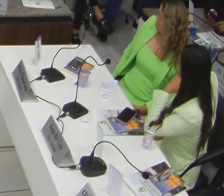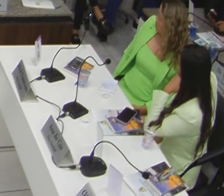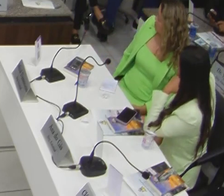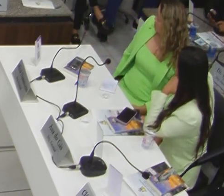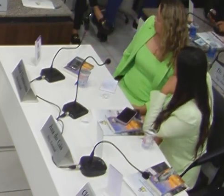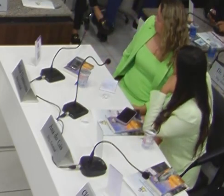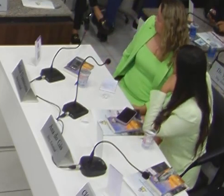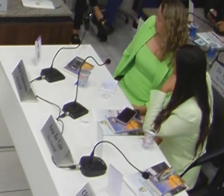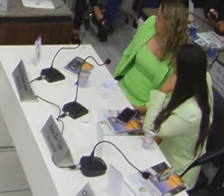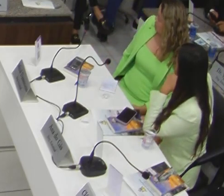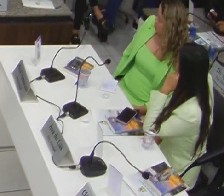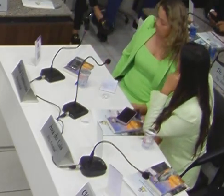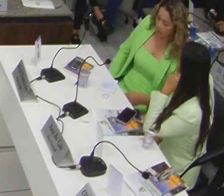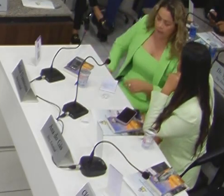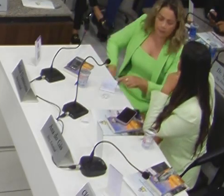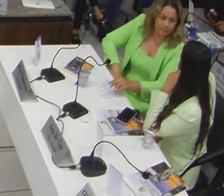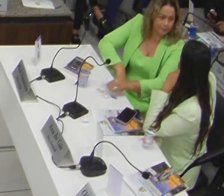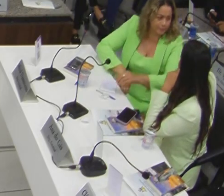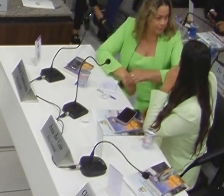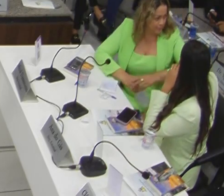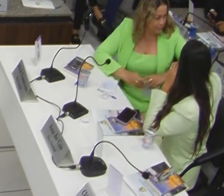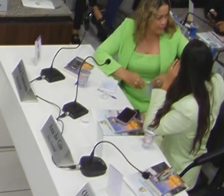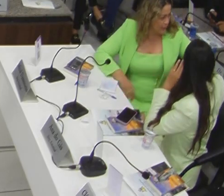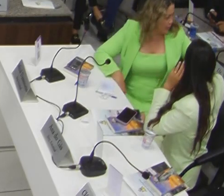mais próximo da tribuna.